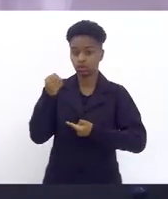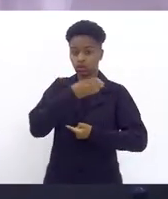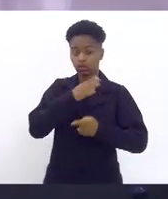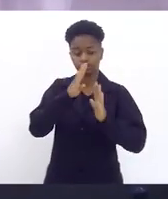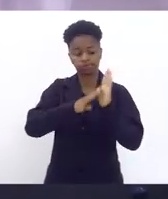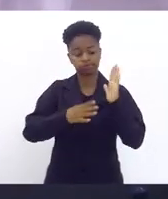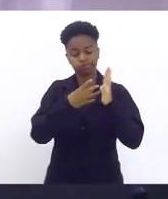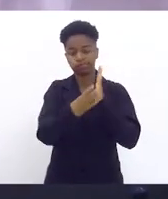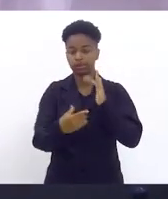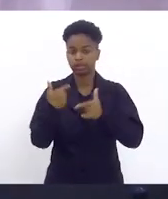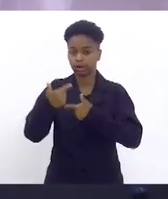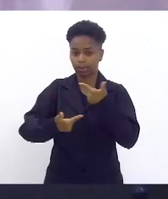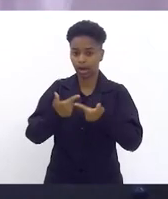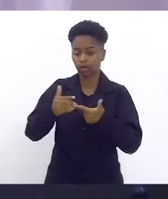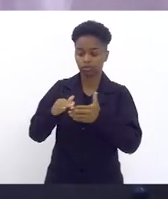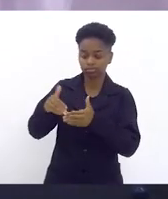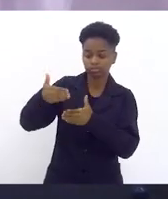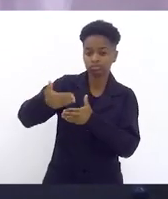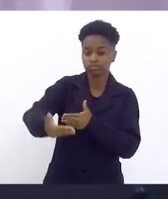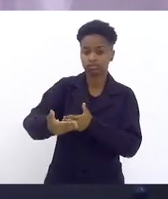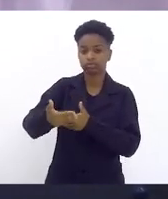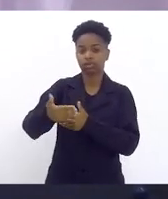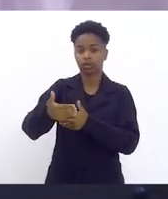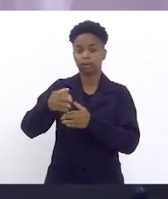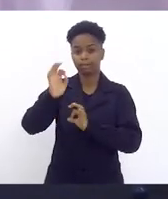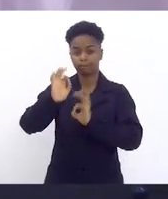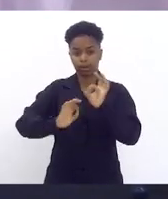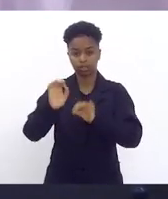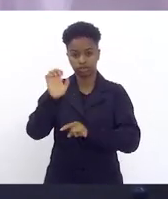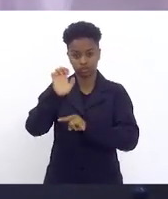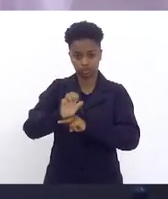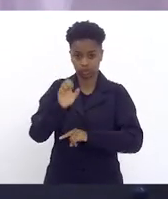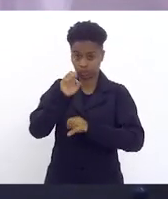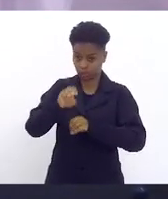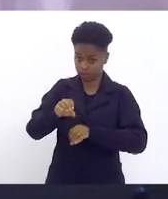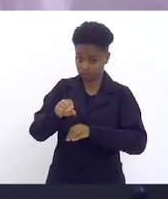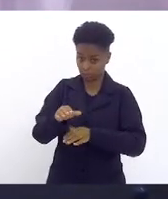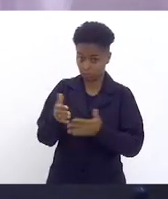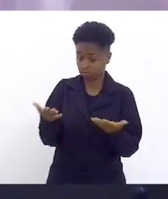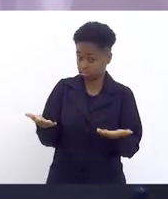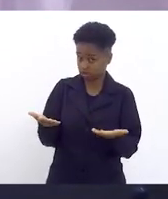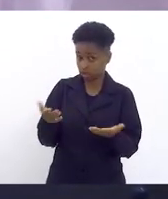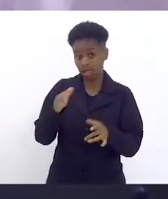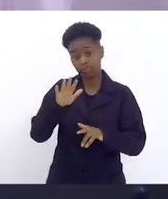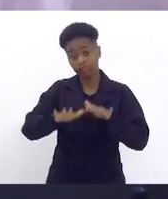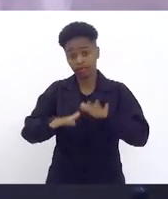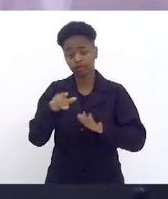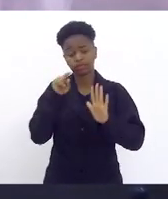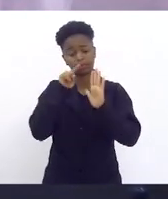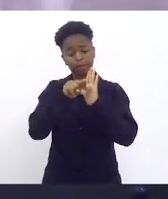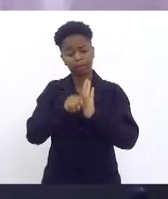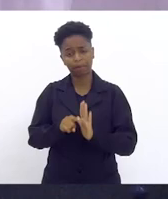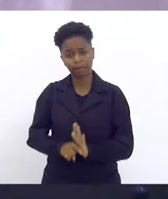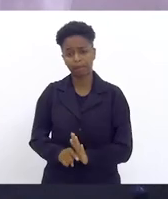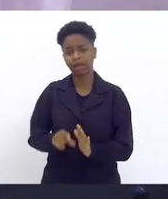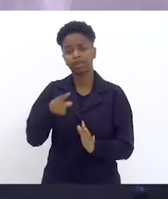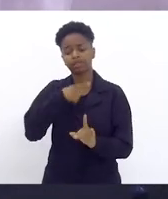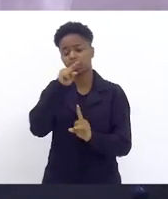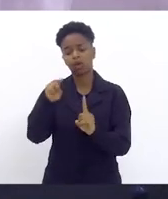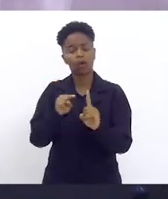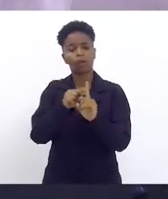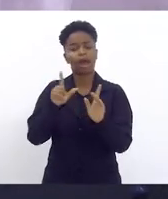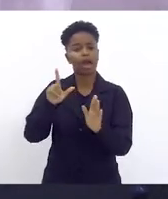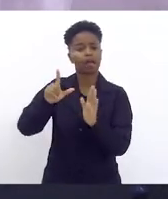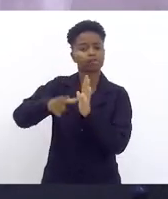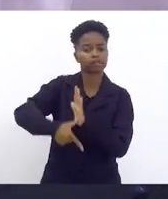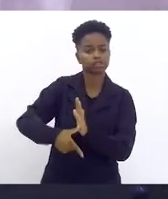próximo plano Estadual de Educação Pode parecer que Os questionamentos tecidos tenham a intenção de